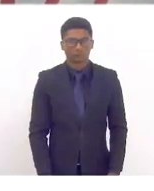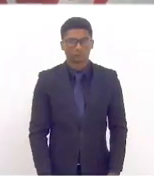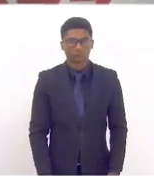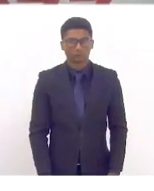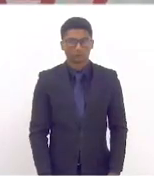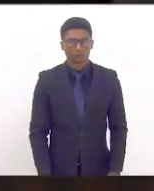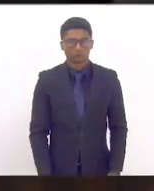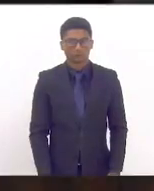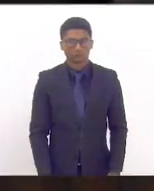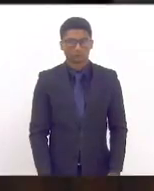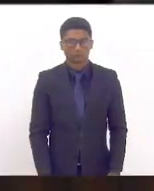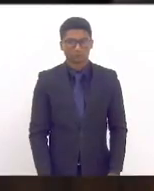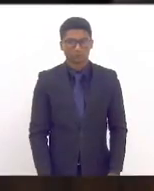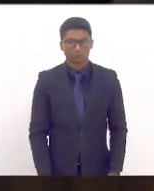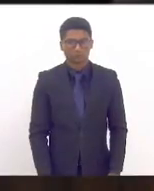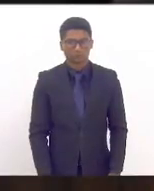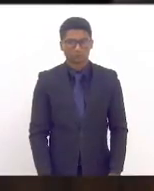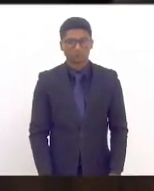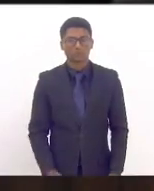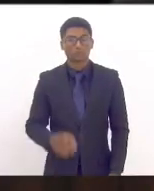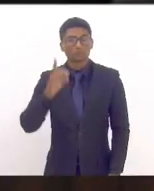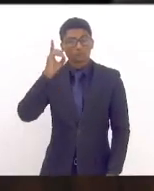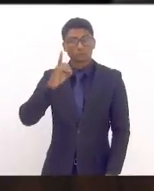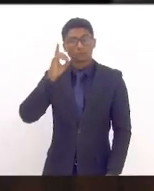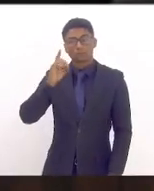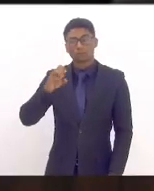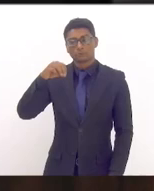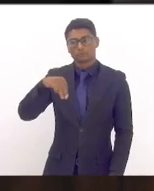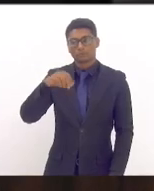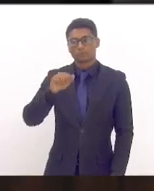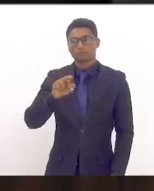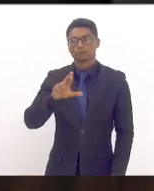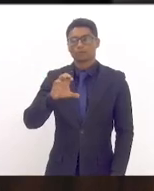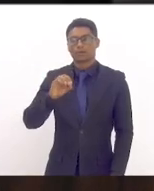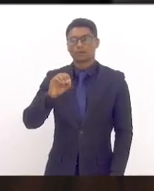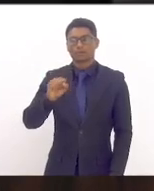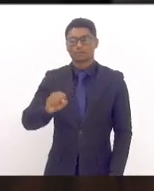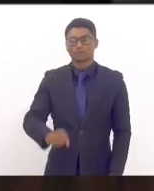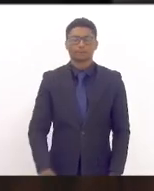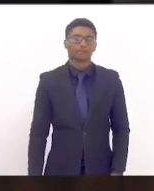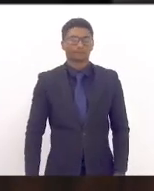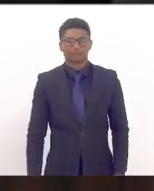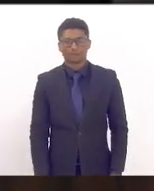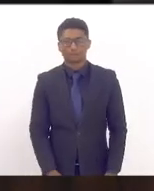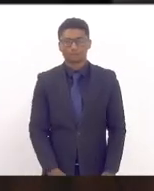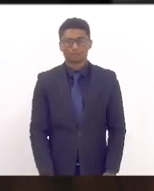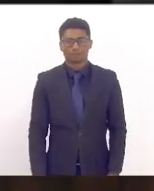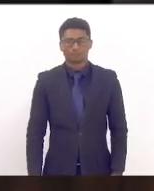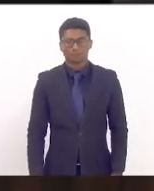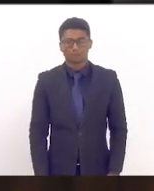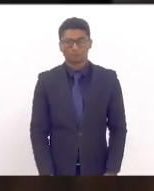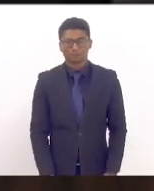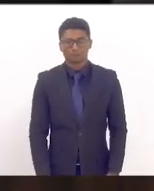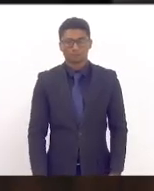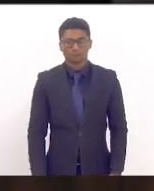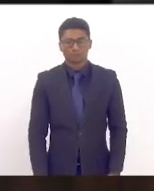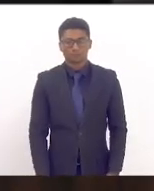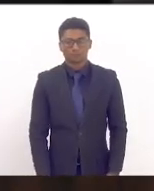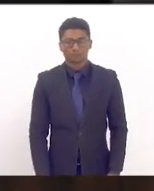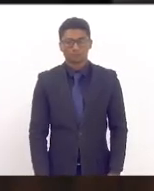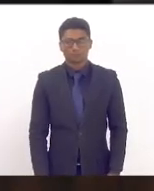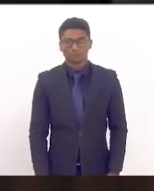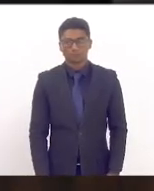Vou Colher Deputado Marcos Miller Deputado Marcos Miller